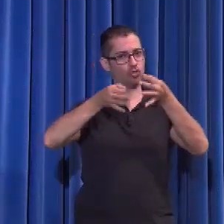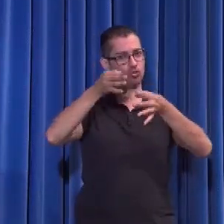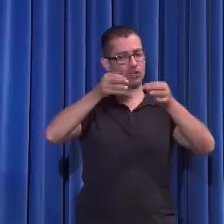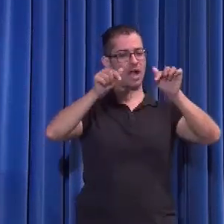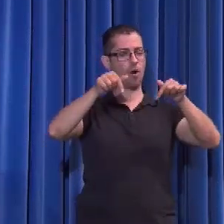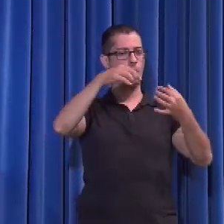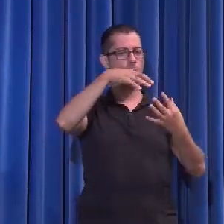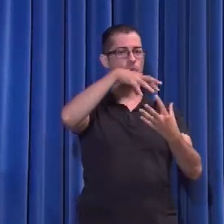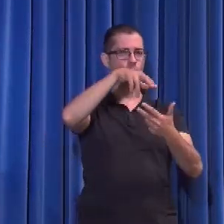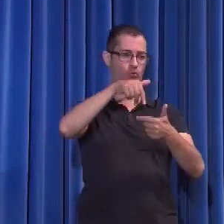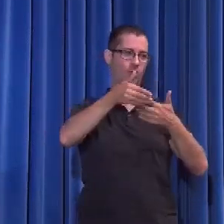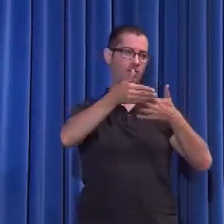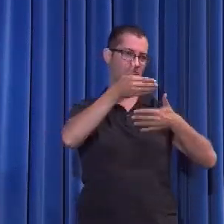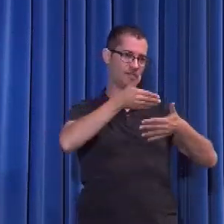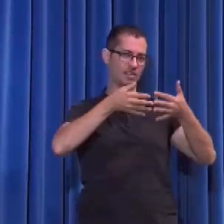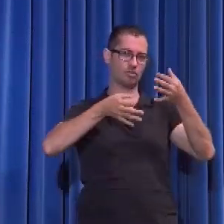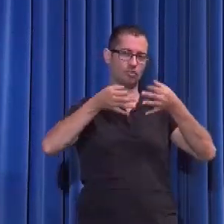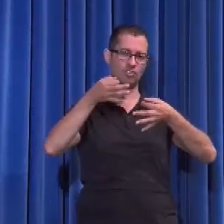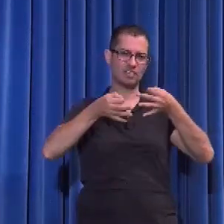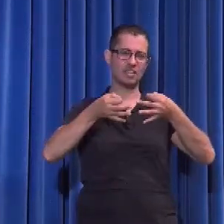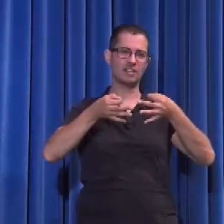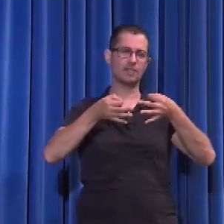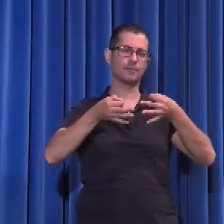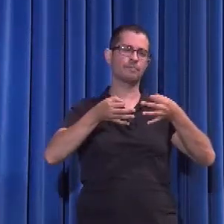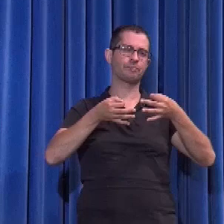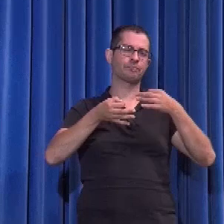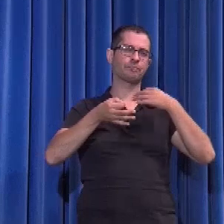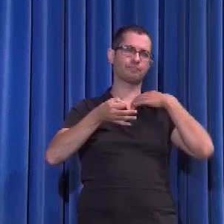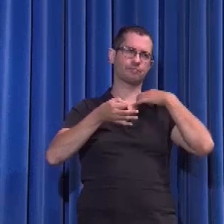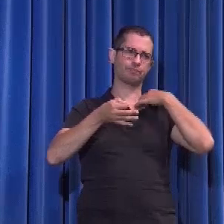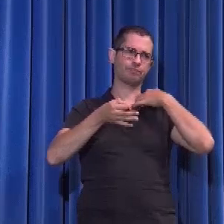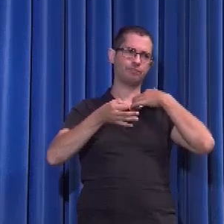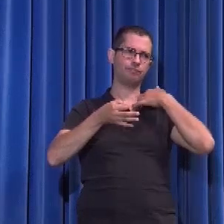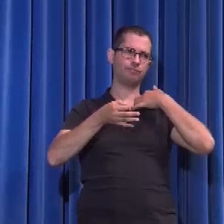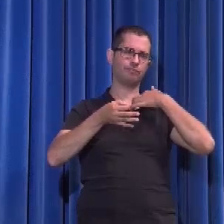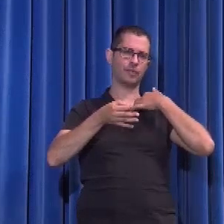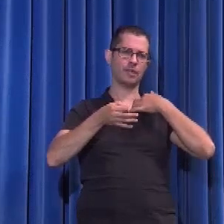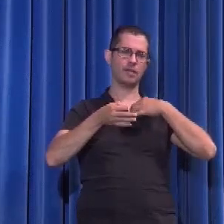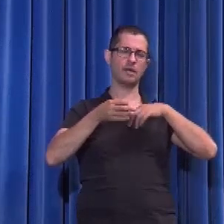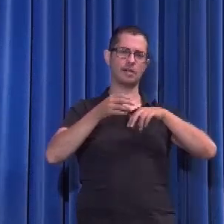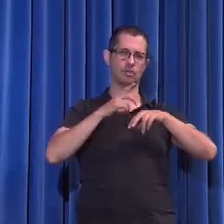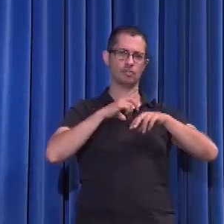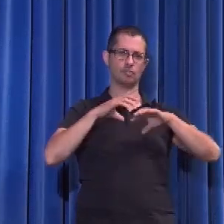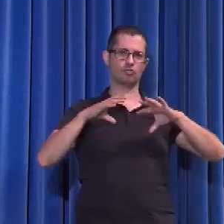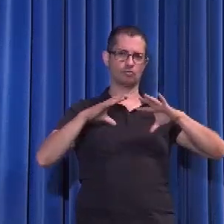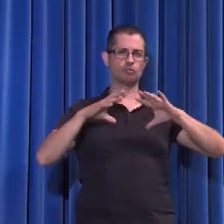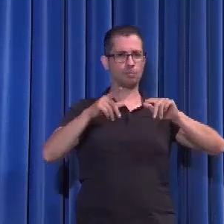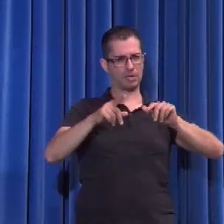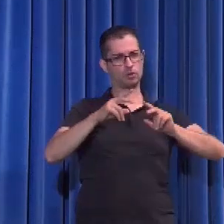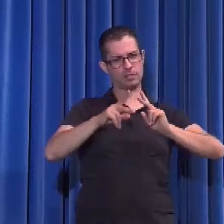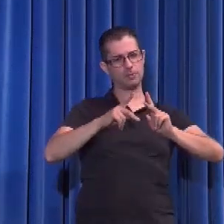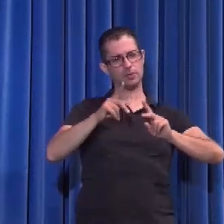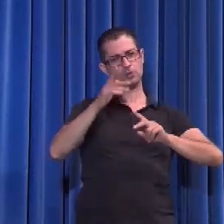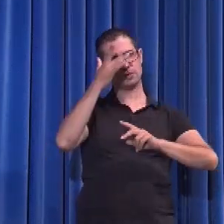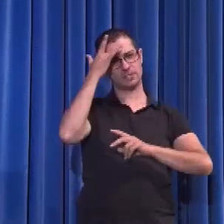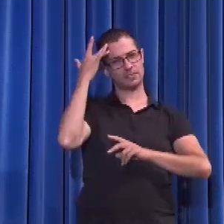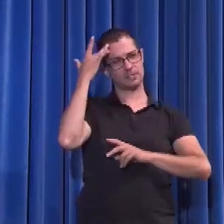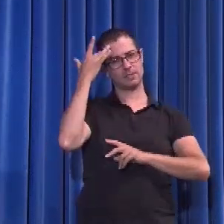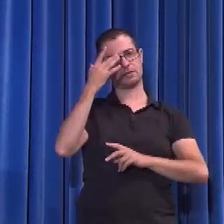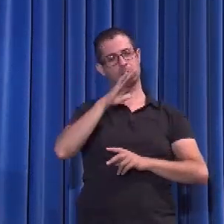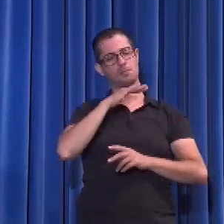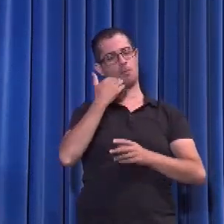varão que Ele destinou, e acreditou diante de todos, ressuscitando dentre os mortos, diz Atos